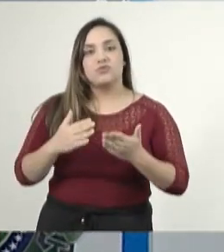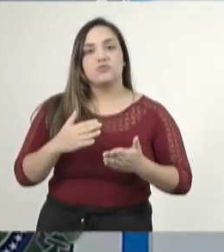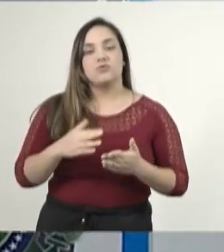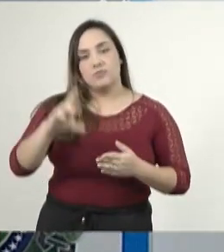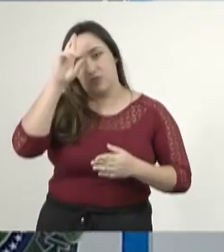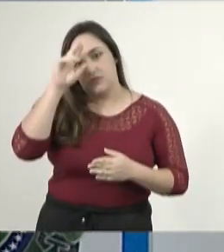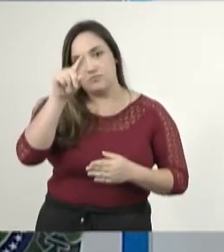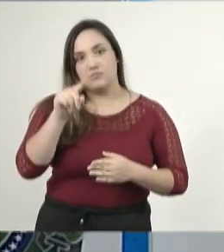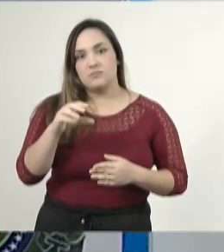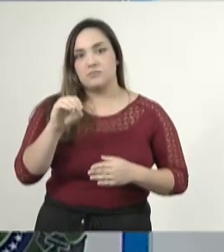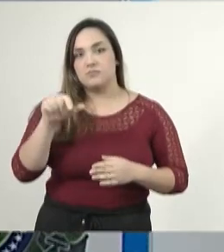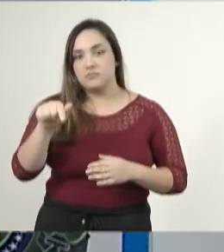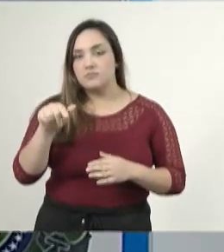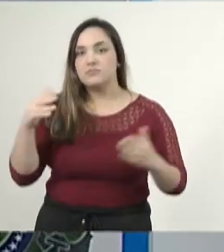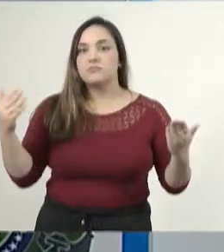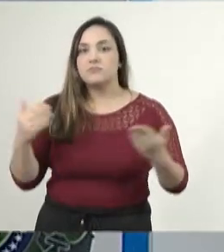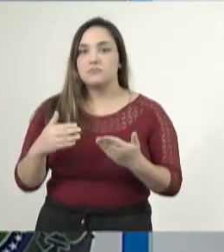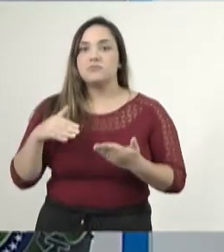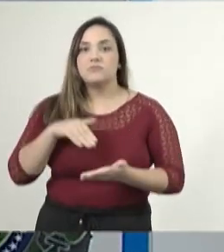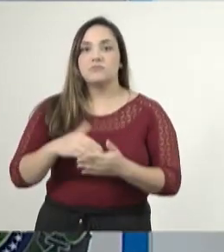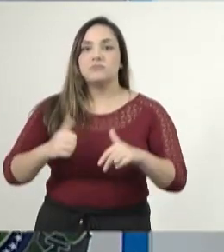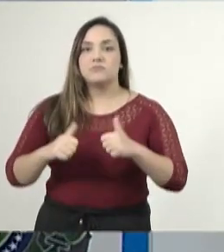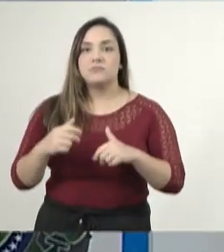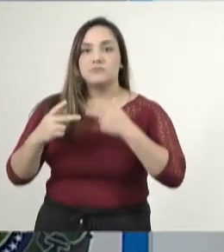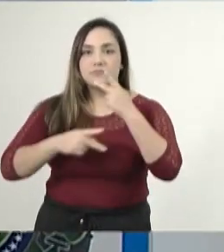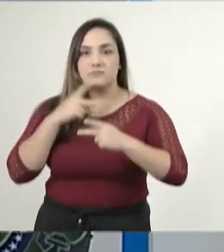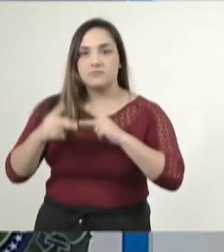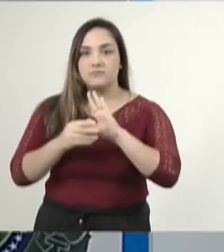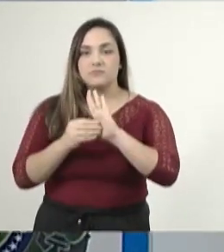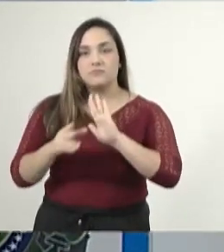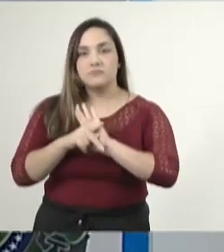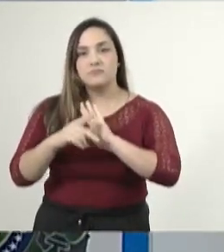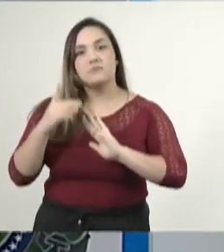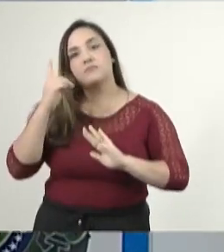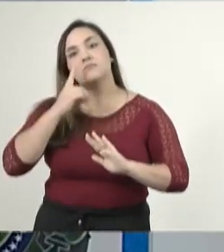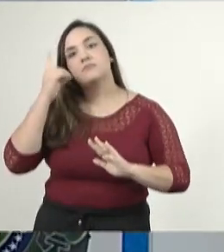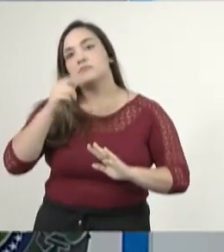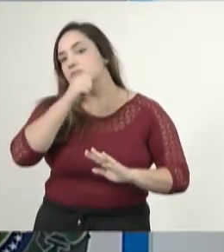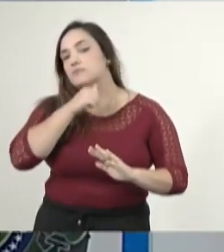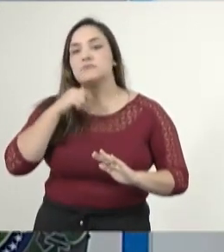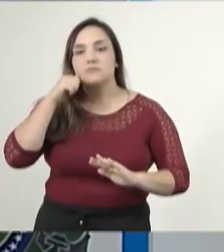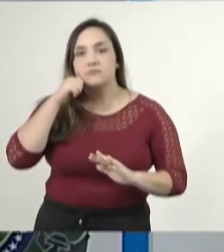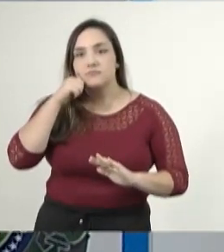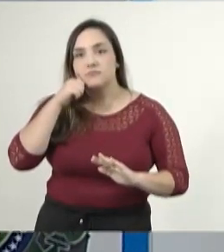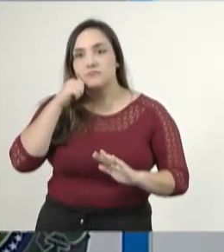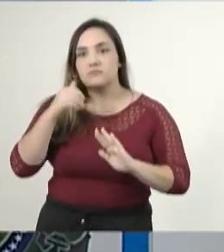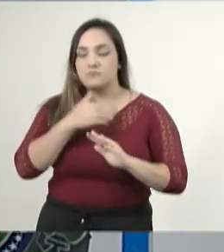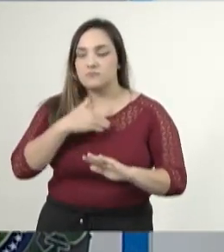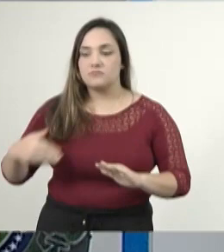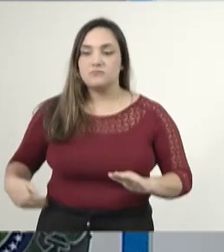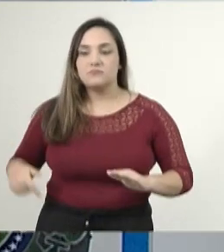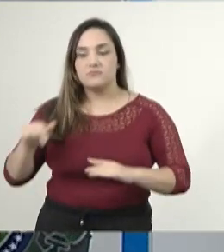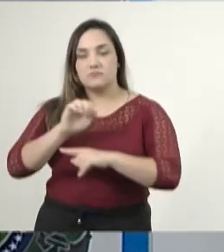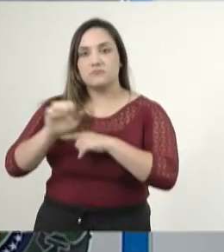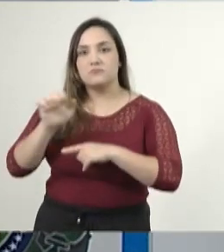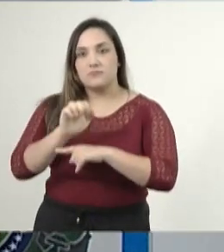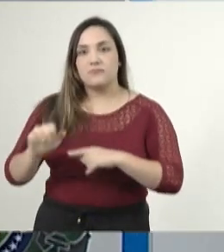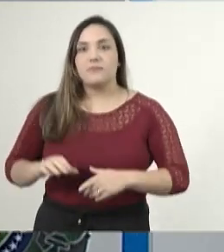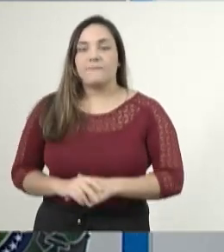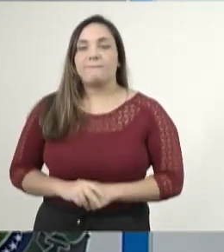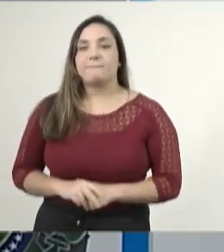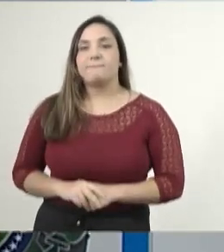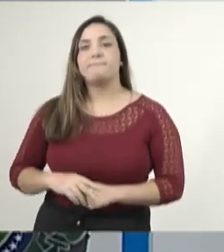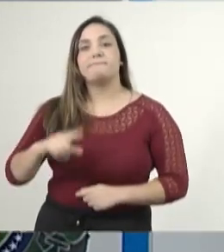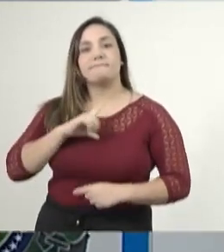em Mato Grosso do Sul, a gente segue ao vivo com redação final, agora para falar de uma indicação do deputado Antônio Vaz ao governo do estado.